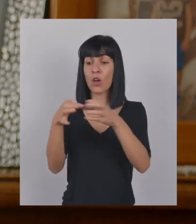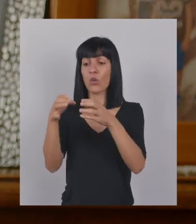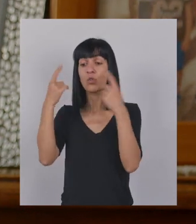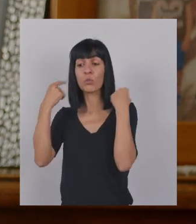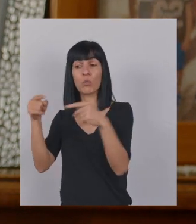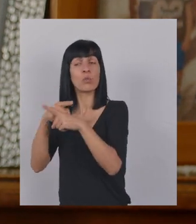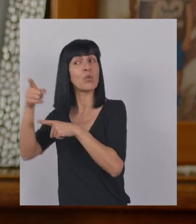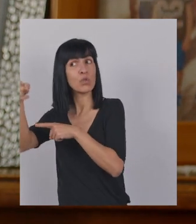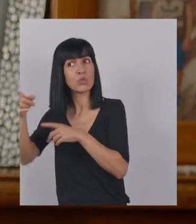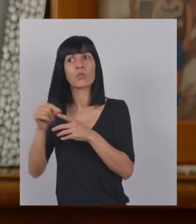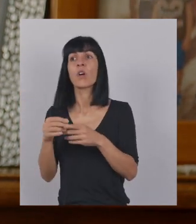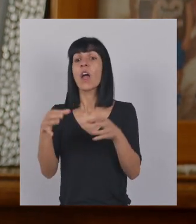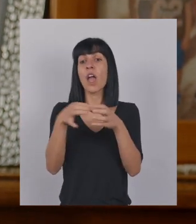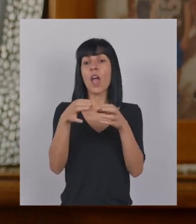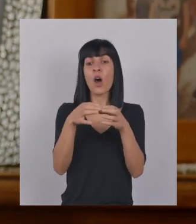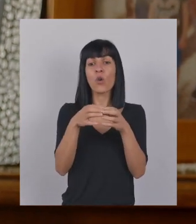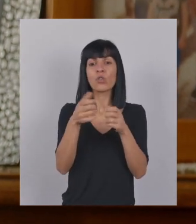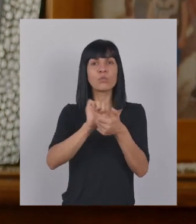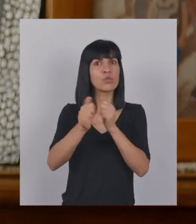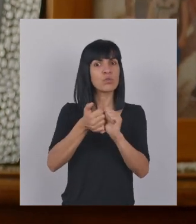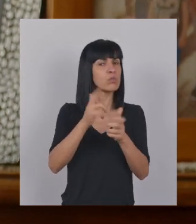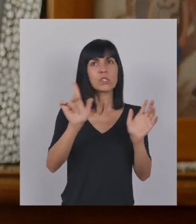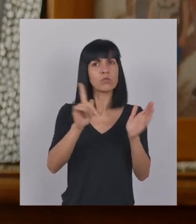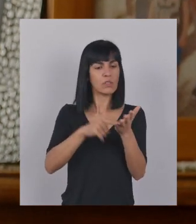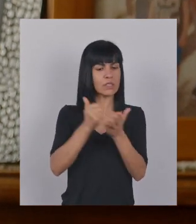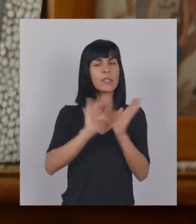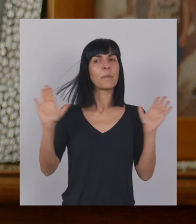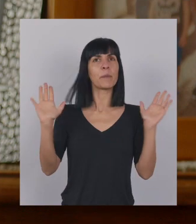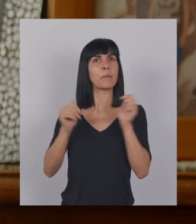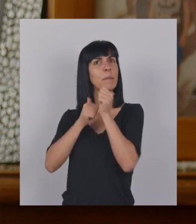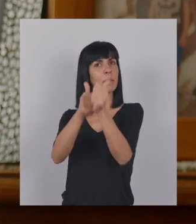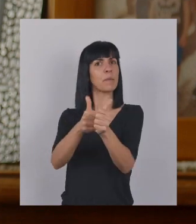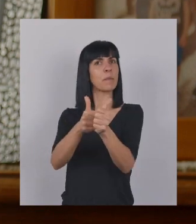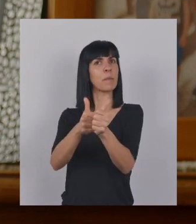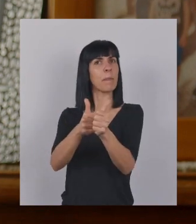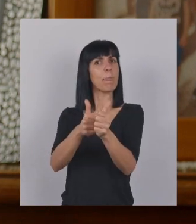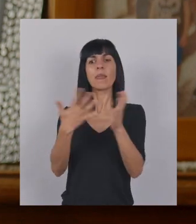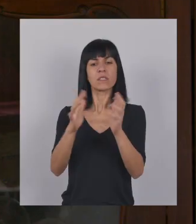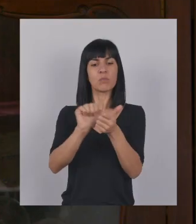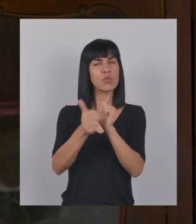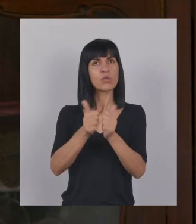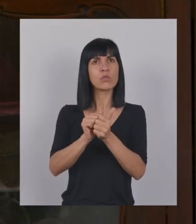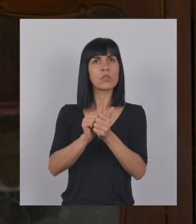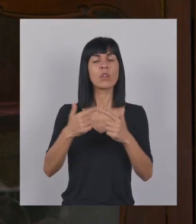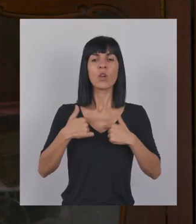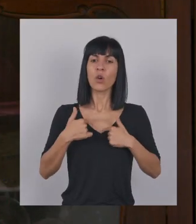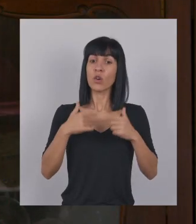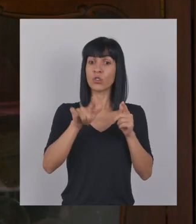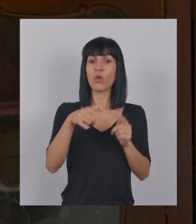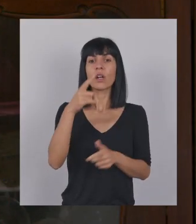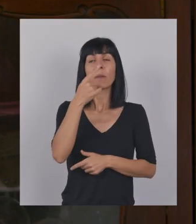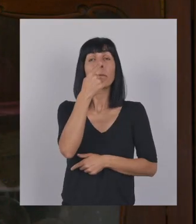eles é a philarmonica é o grupo Desportivo isso eu sempre que o grupo Desportivo sempre desde sempre